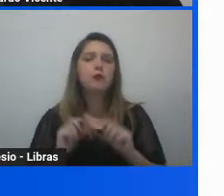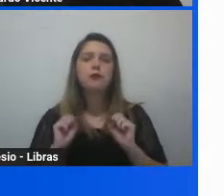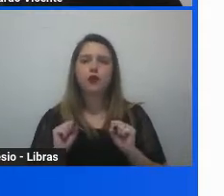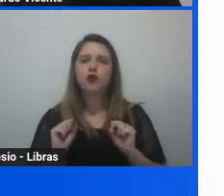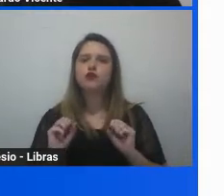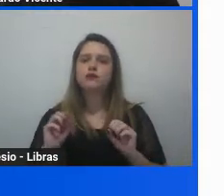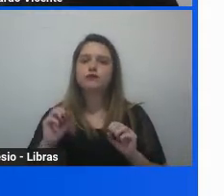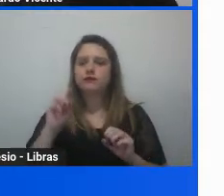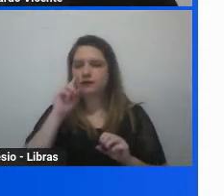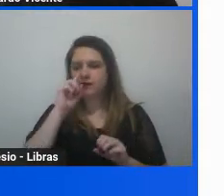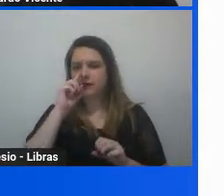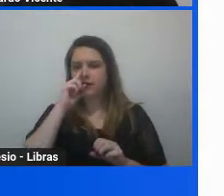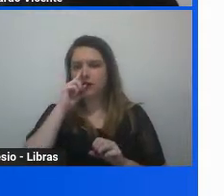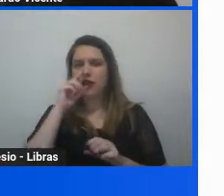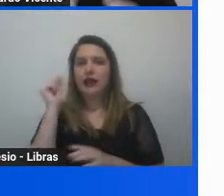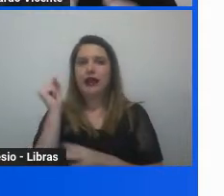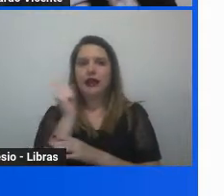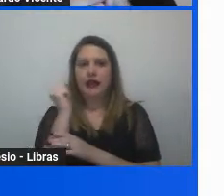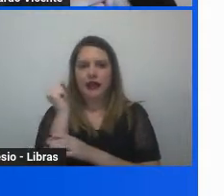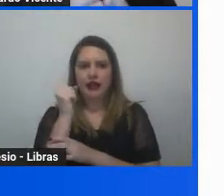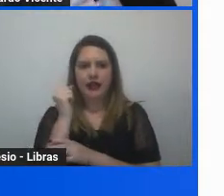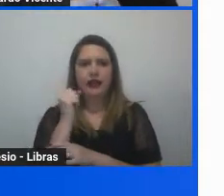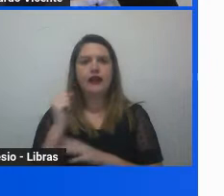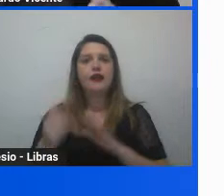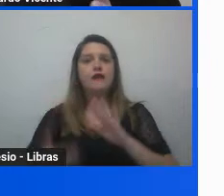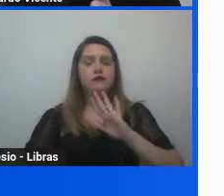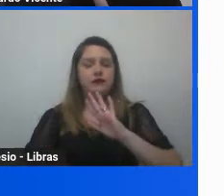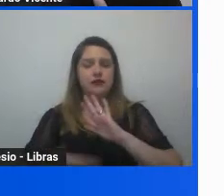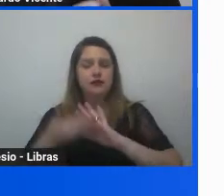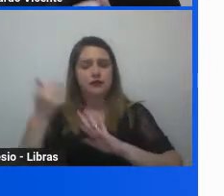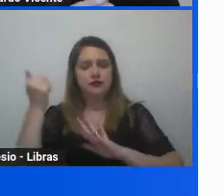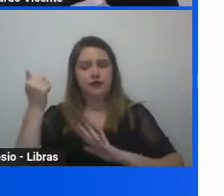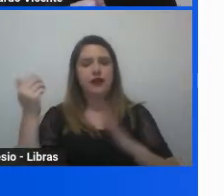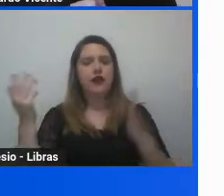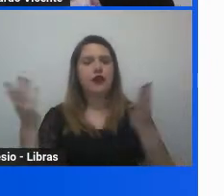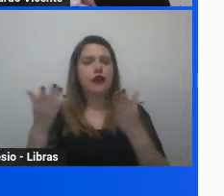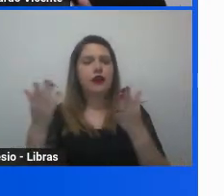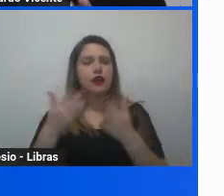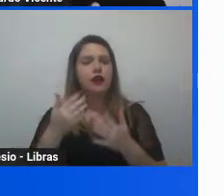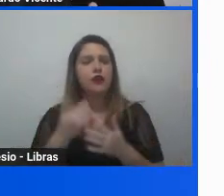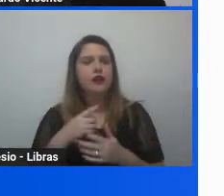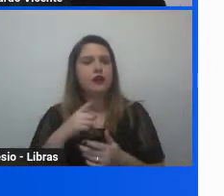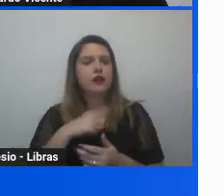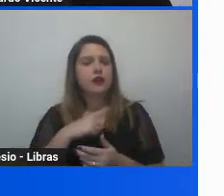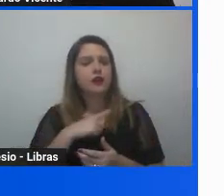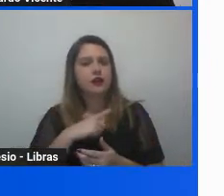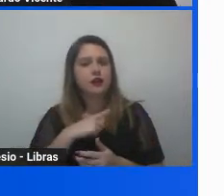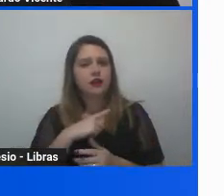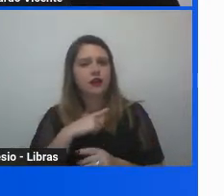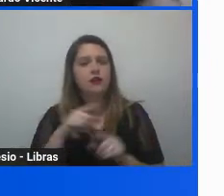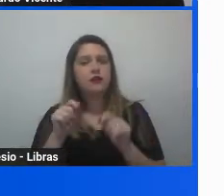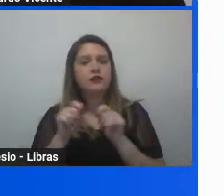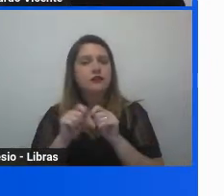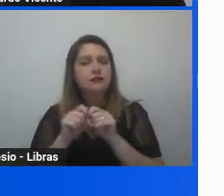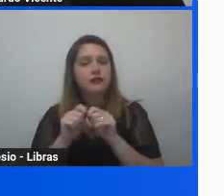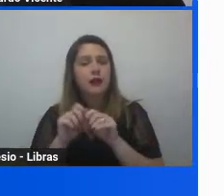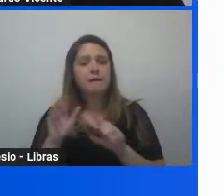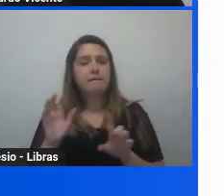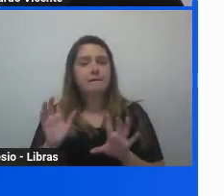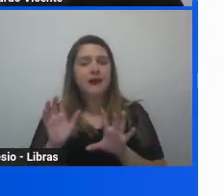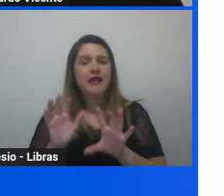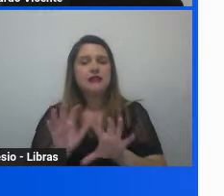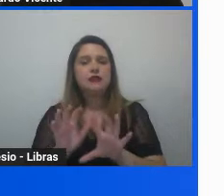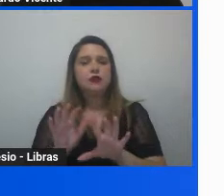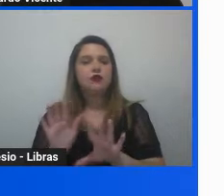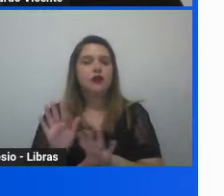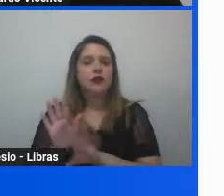as hemorragias e aí você vai tirar aquilo que eu comentei agora, o ponto de pressão que está fazendo e estava até ajudando